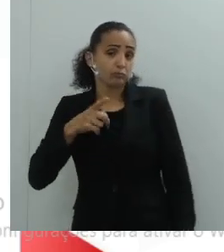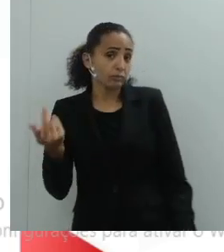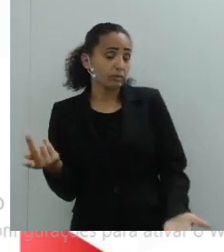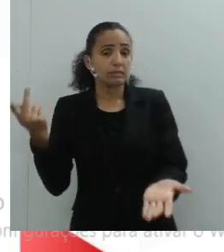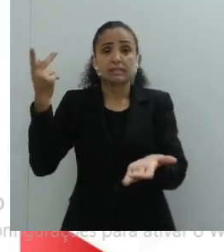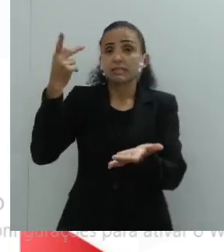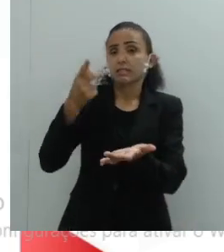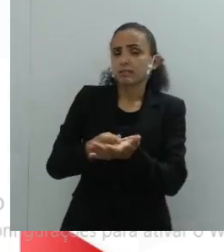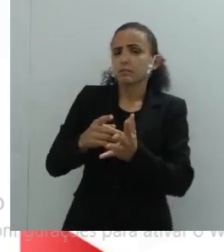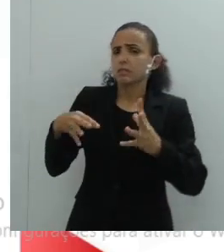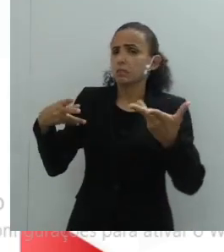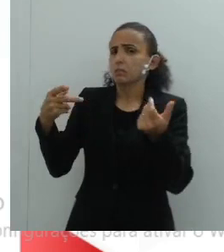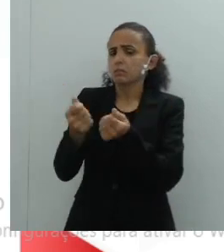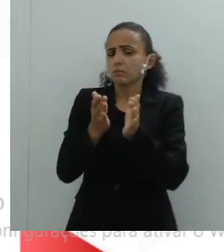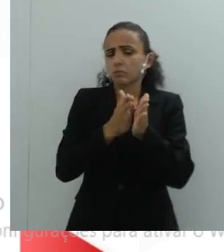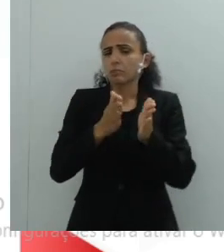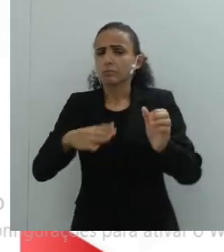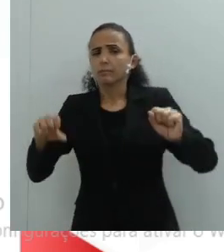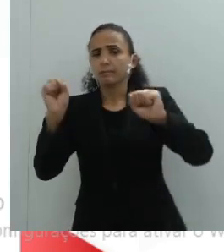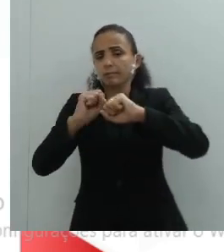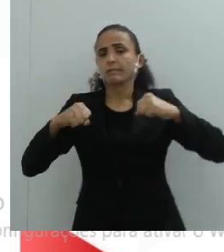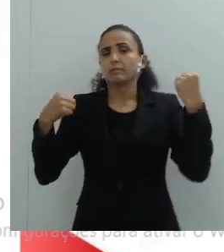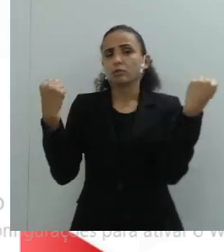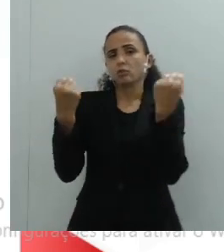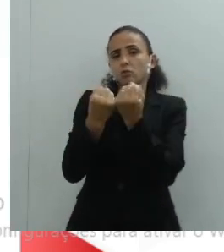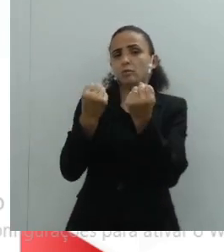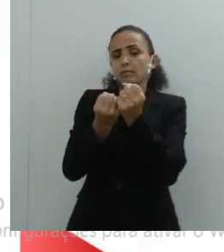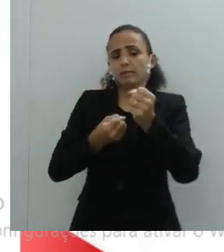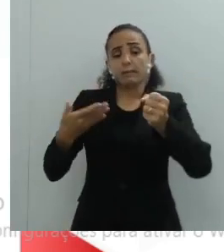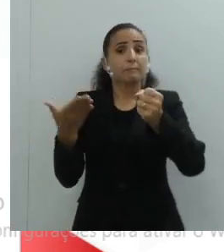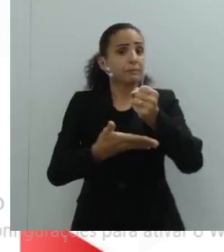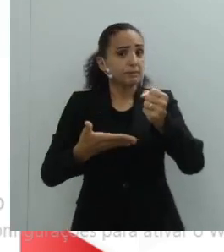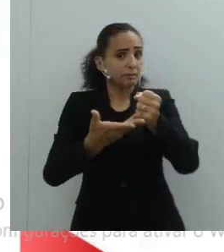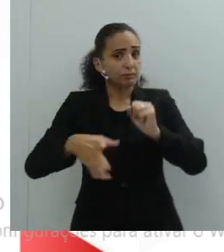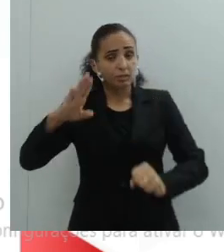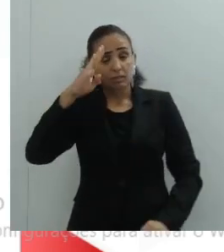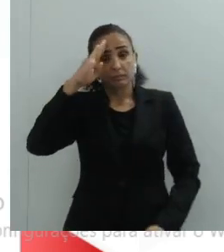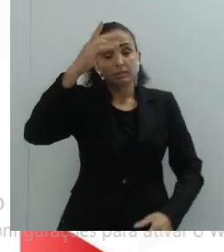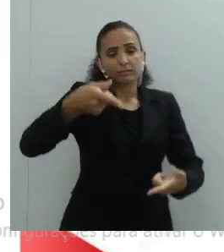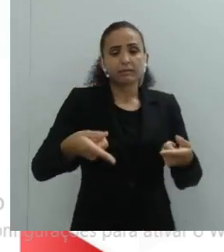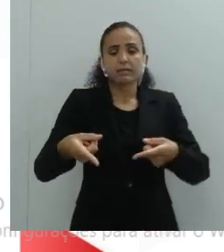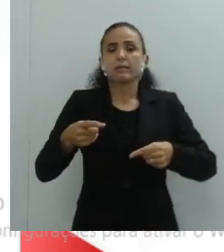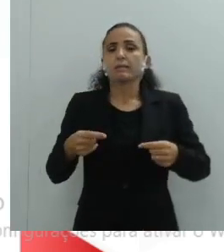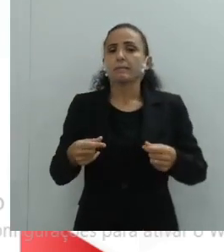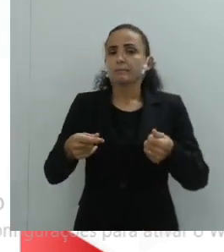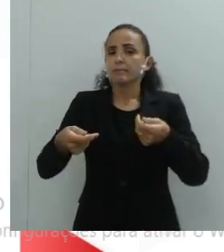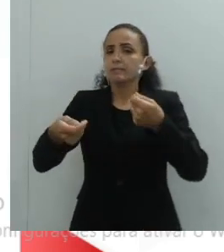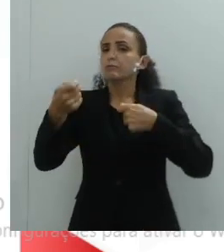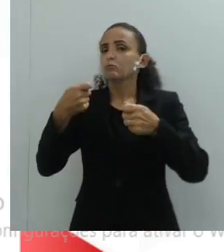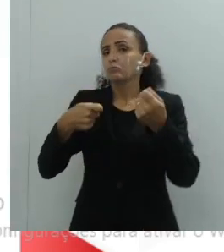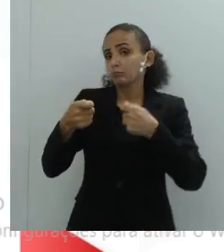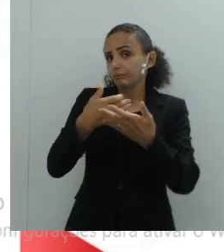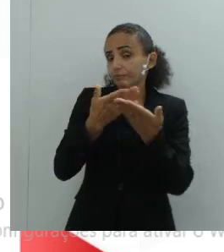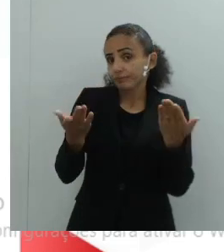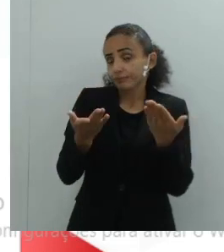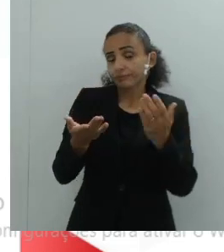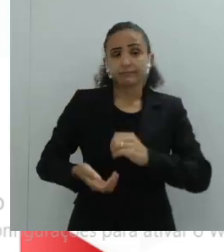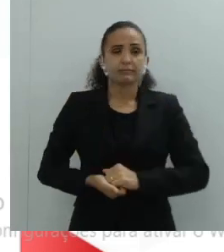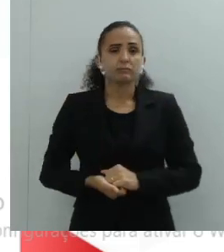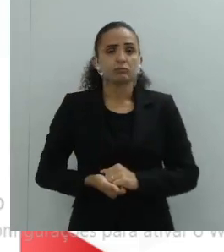em todo momento da sociedade, a agricultura vai ser a base principal da economia. Então, não tem mistério, tá